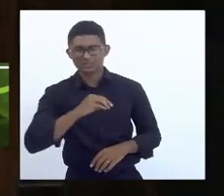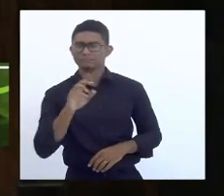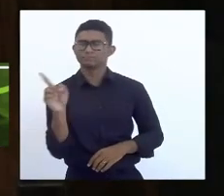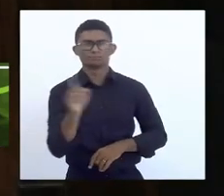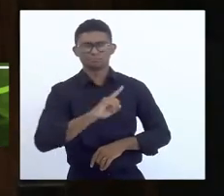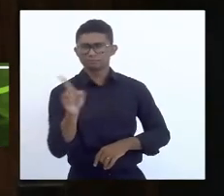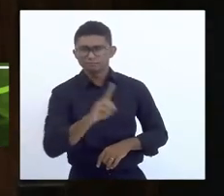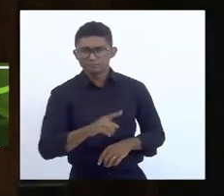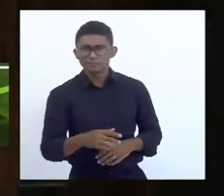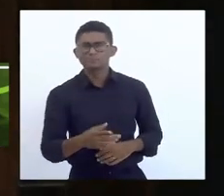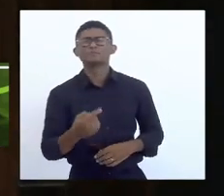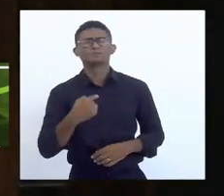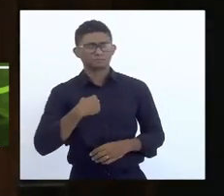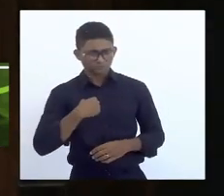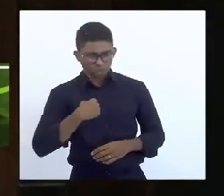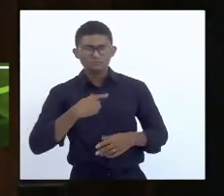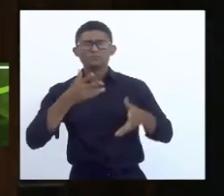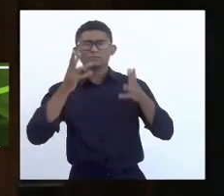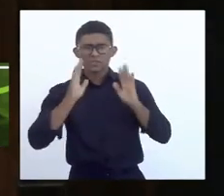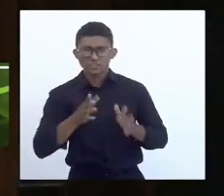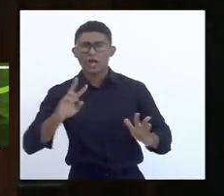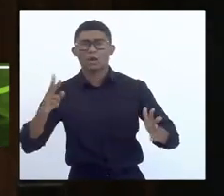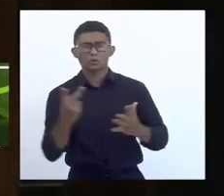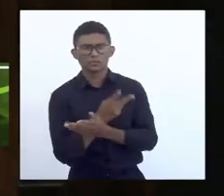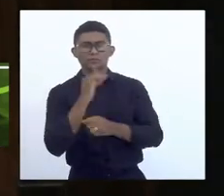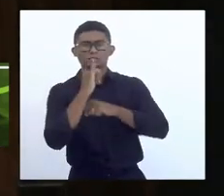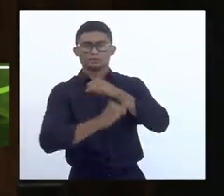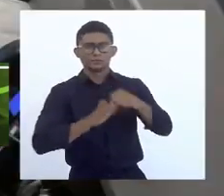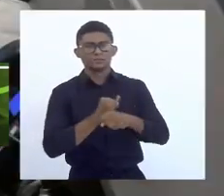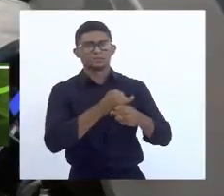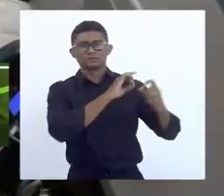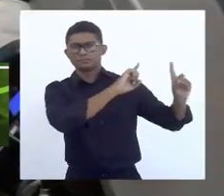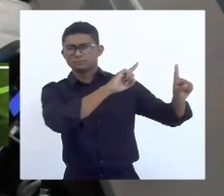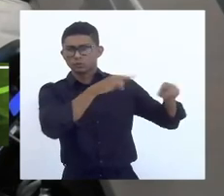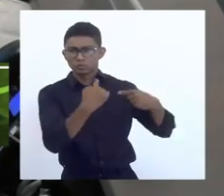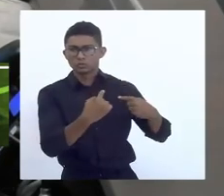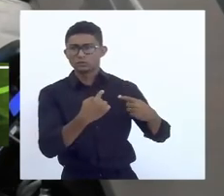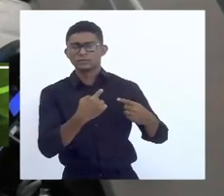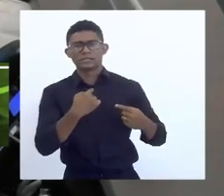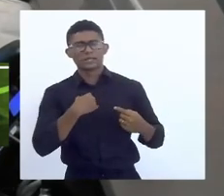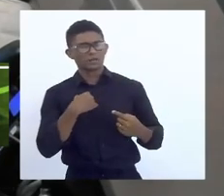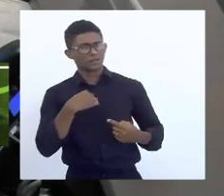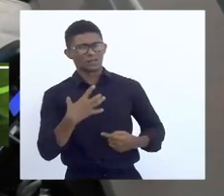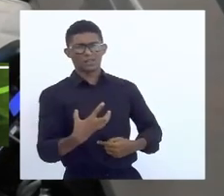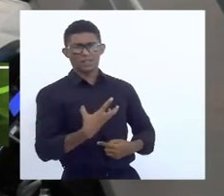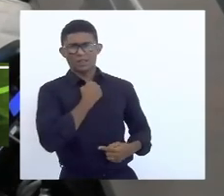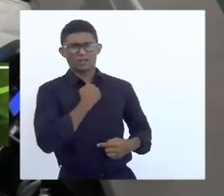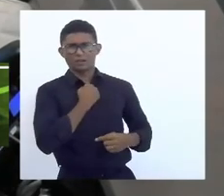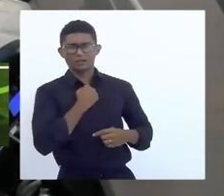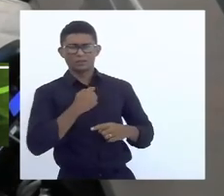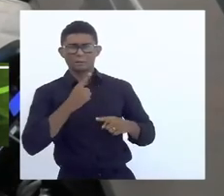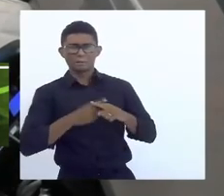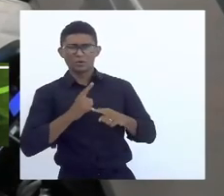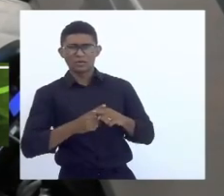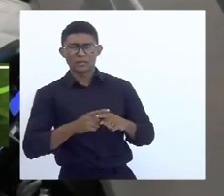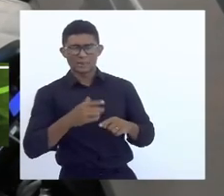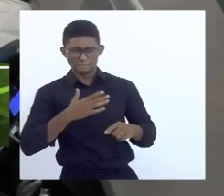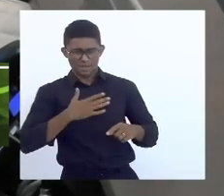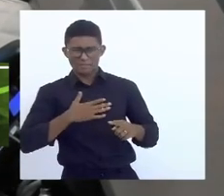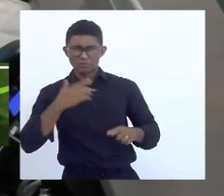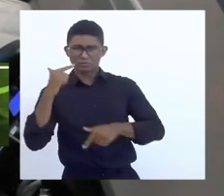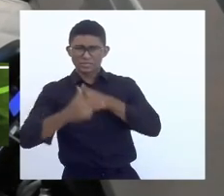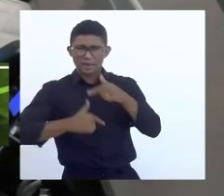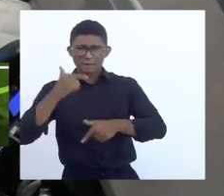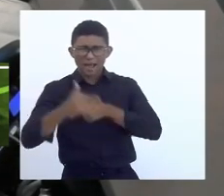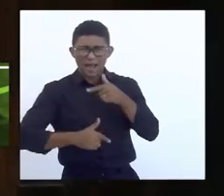fui alvo de ataque na internet. E o que mais me chocou foi que não foram críticas ao meu trabalho,